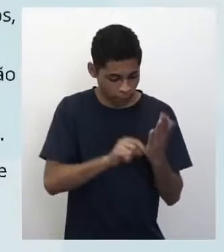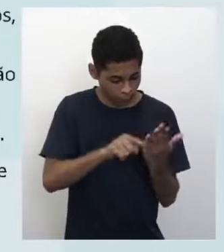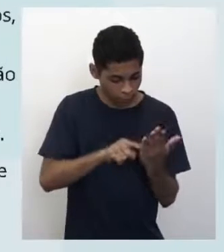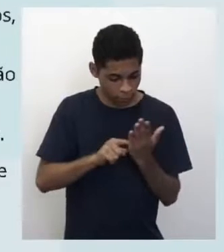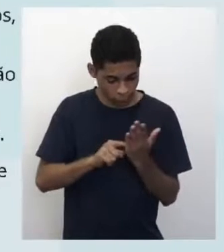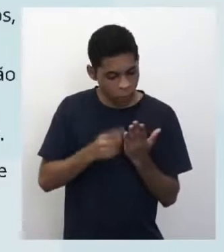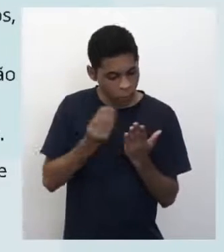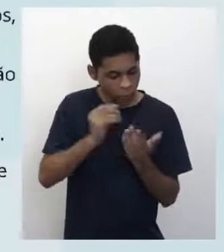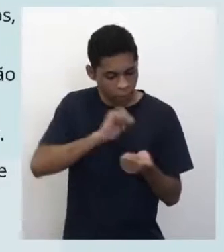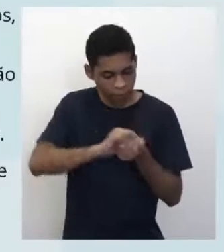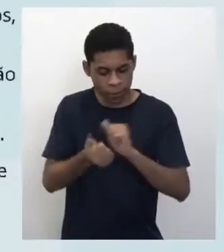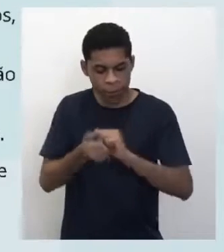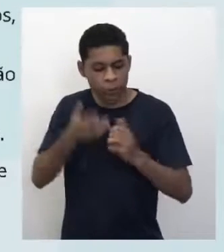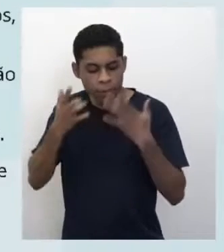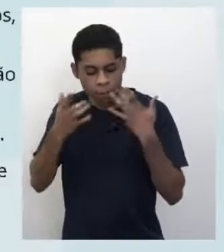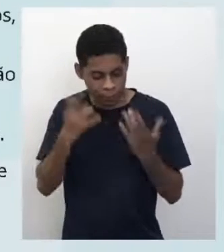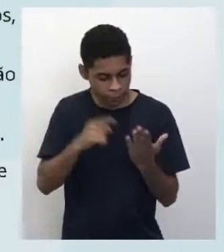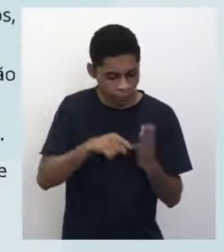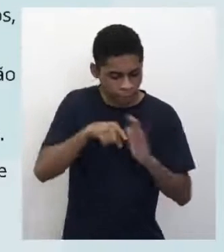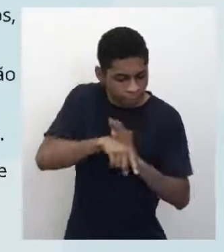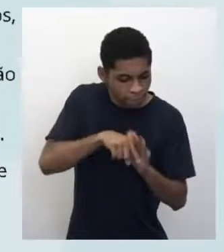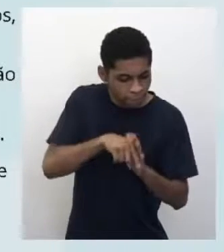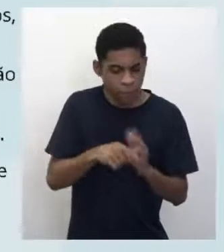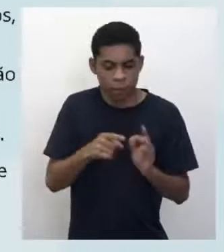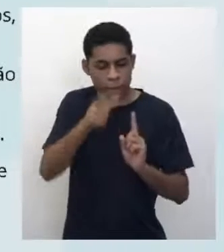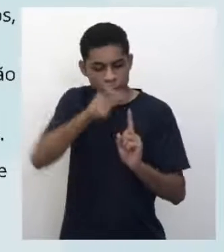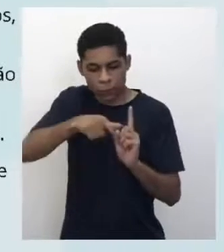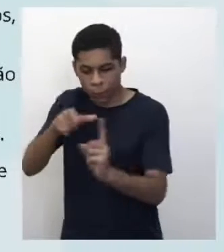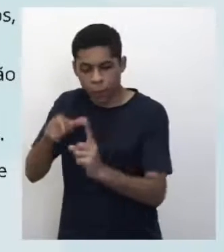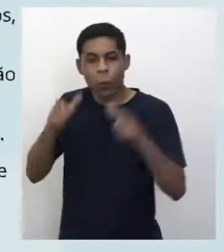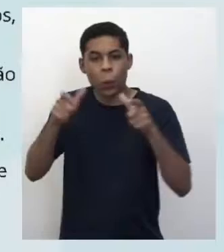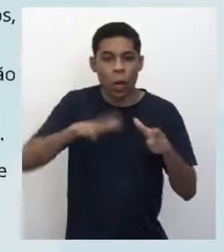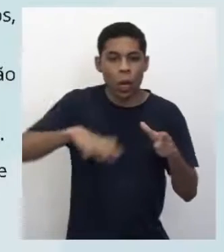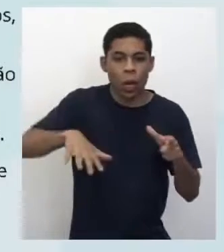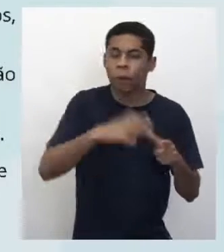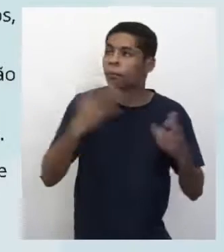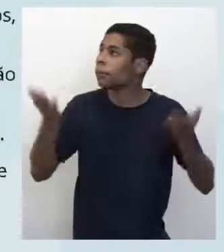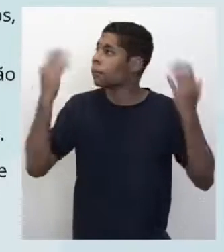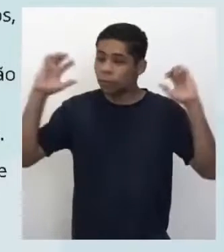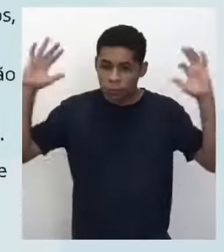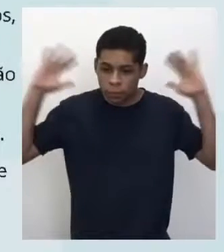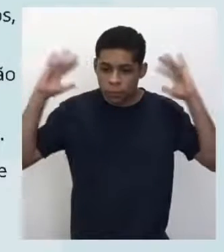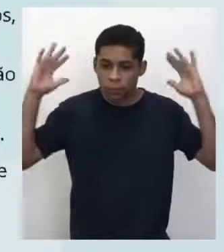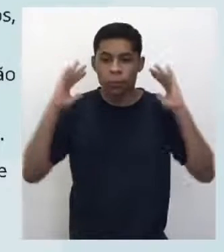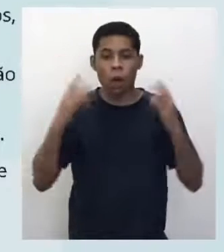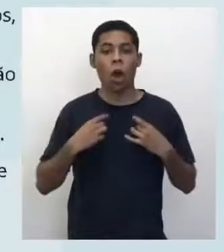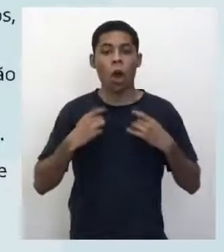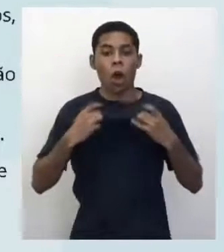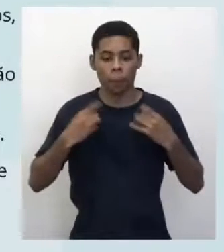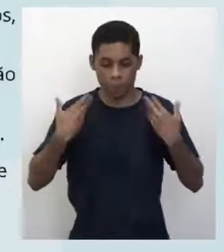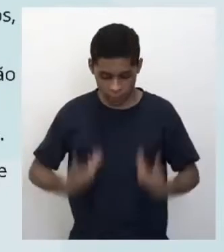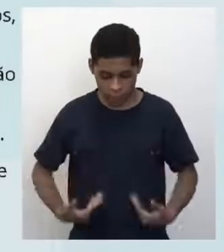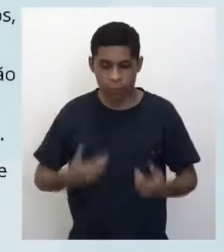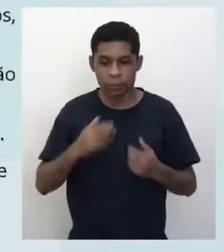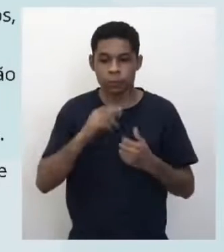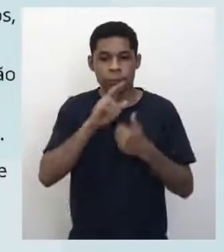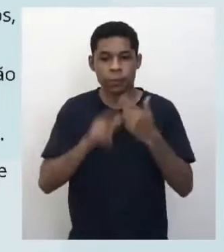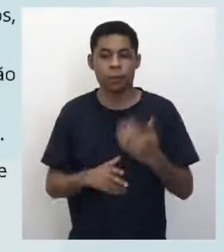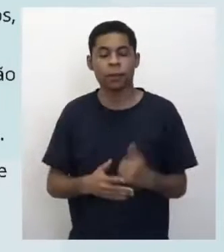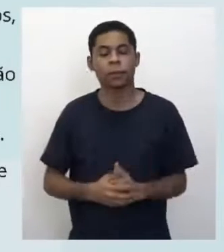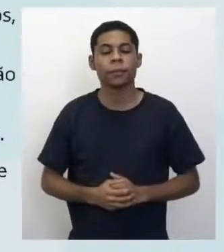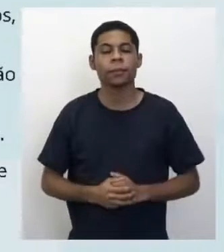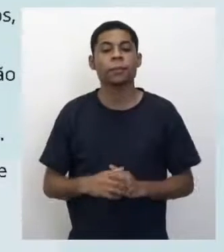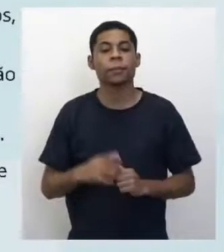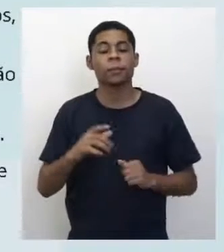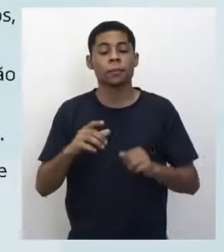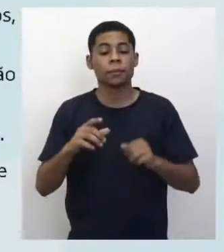adaptamos para o teatro. Pesquisa, cria os personagens, local, cenário, figurino. Terceiro passo, construção conforme a adaptação